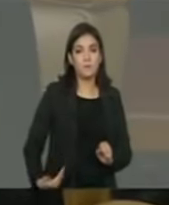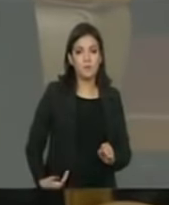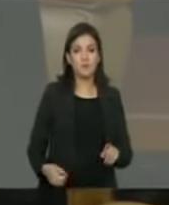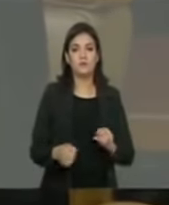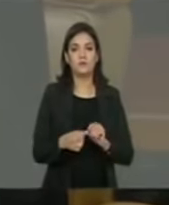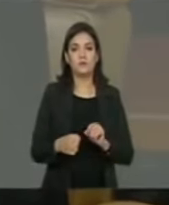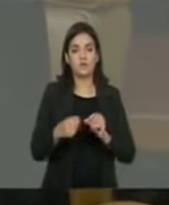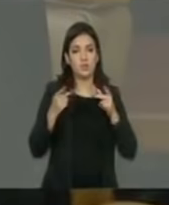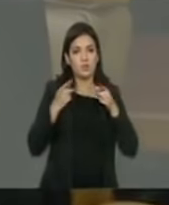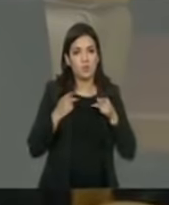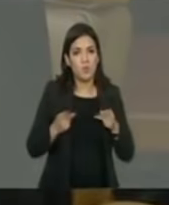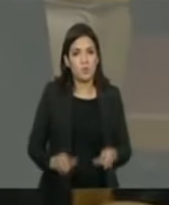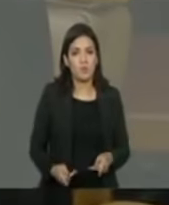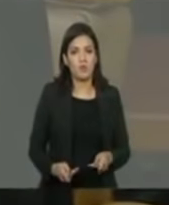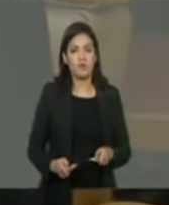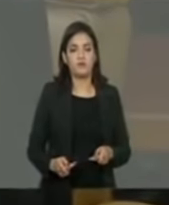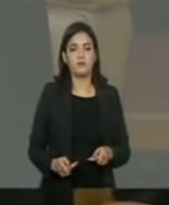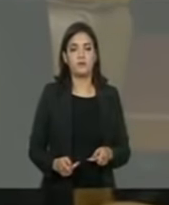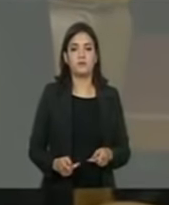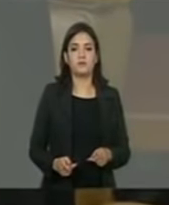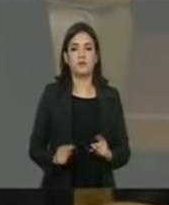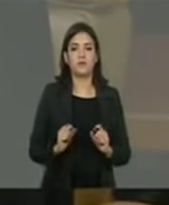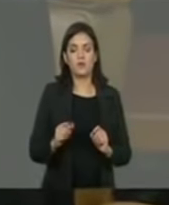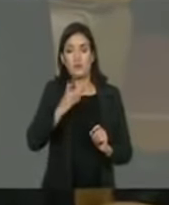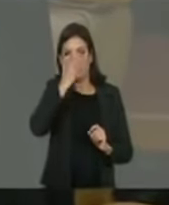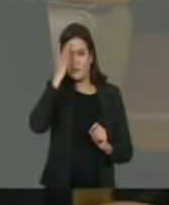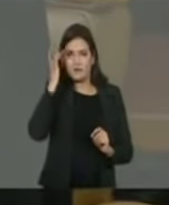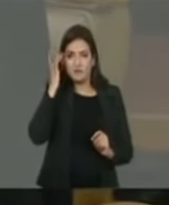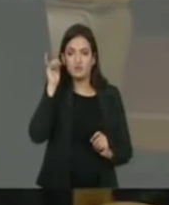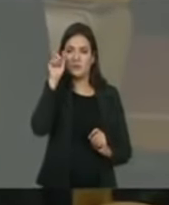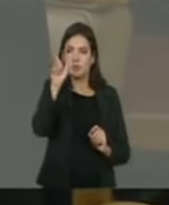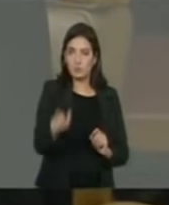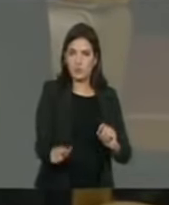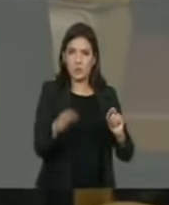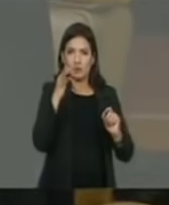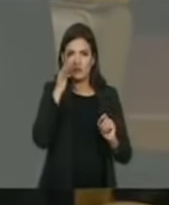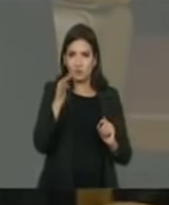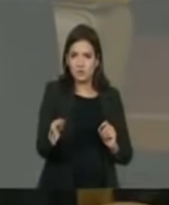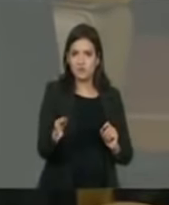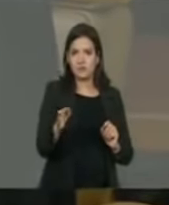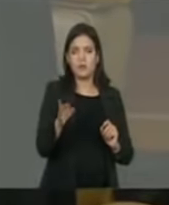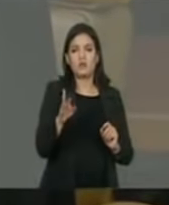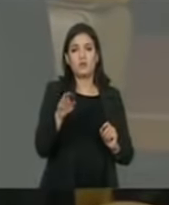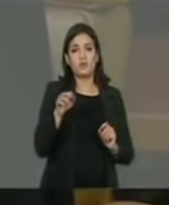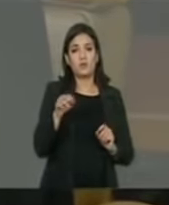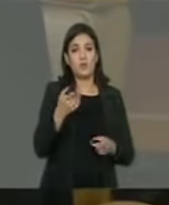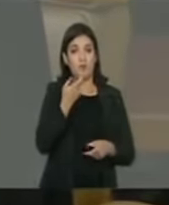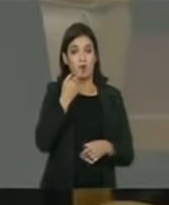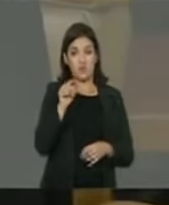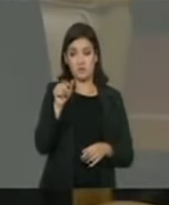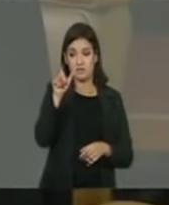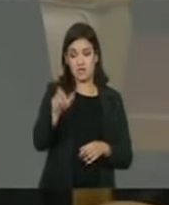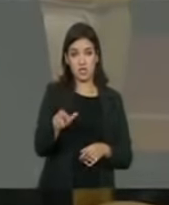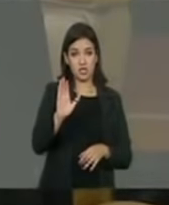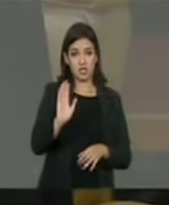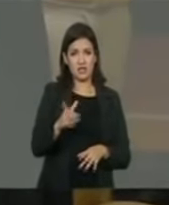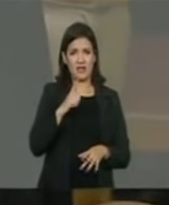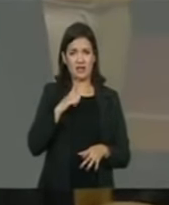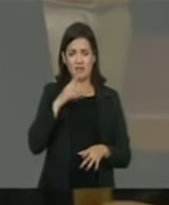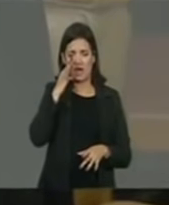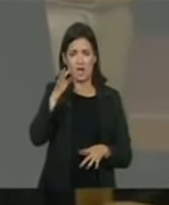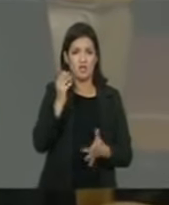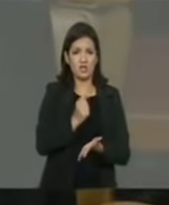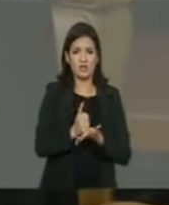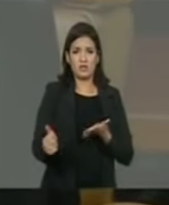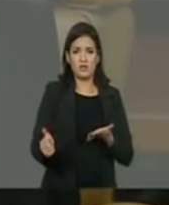comportar em relação ao suspeito ao indiciado ou denunciado ao réu como se estes já houvessem sido condenados